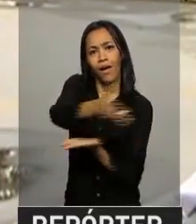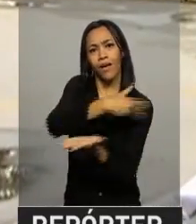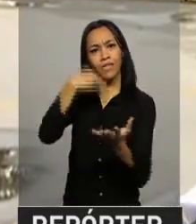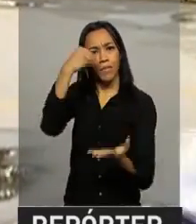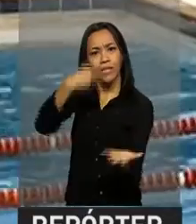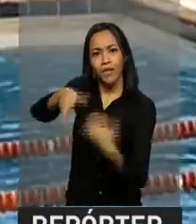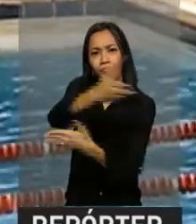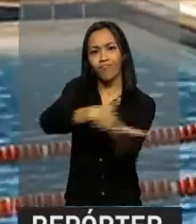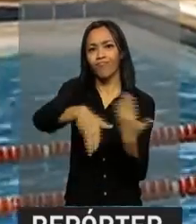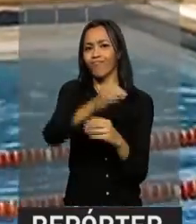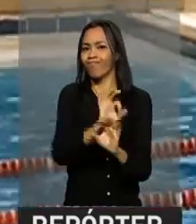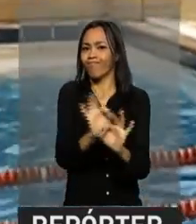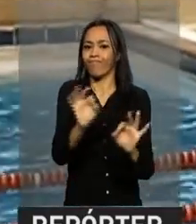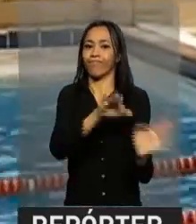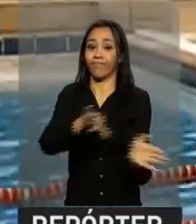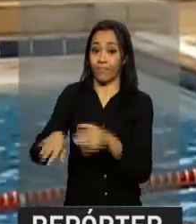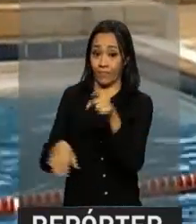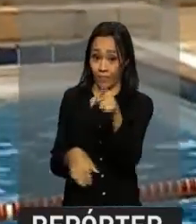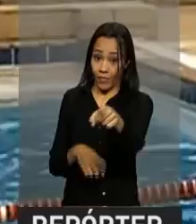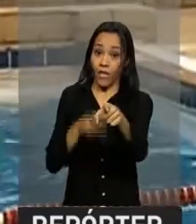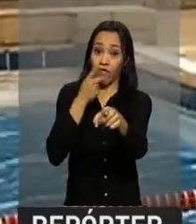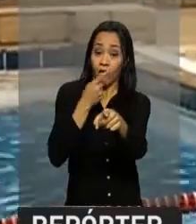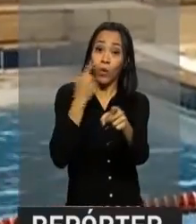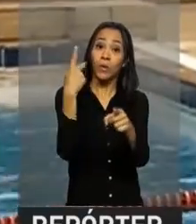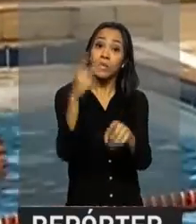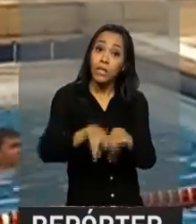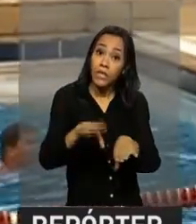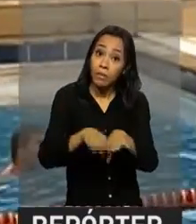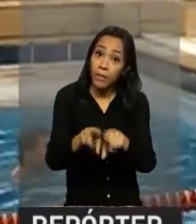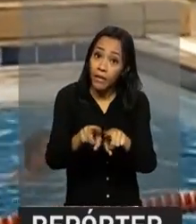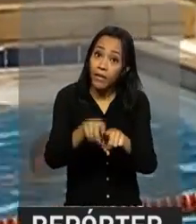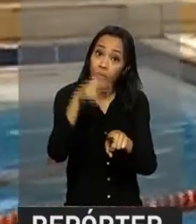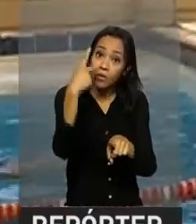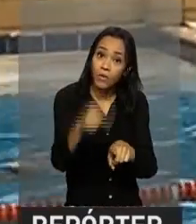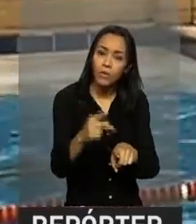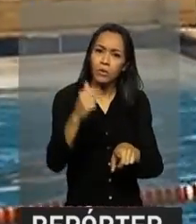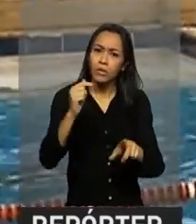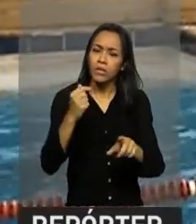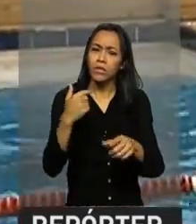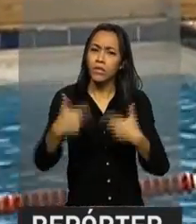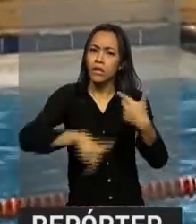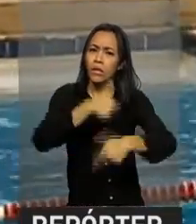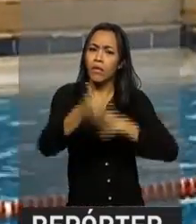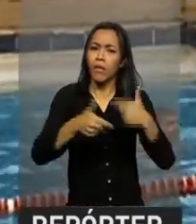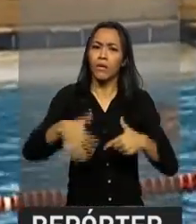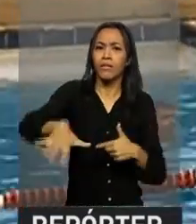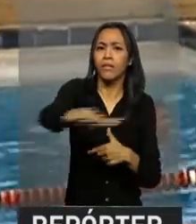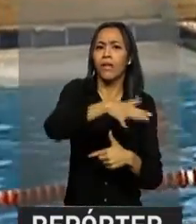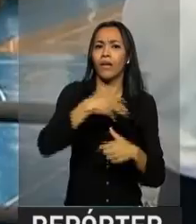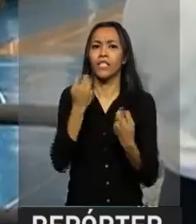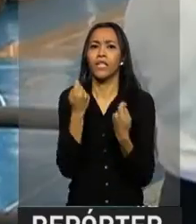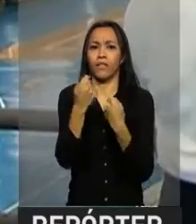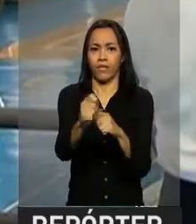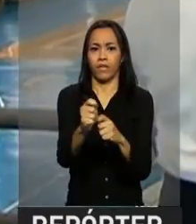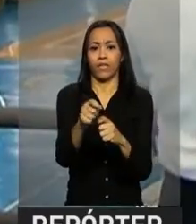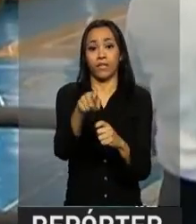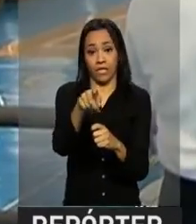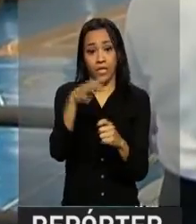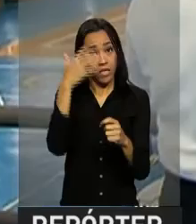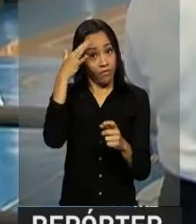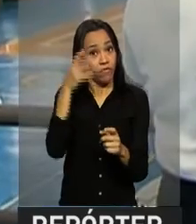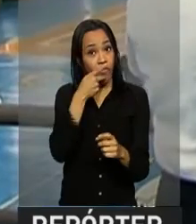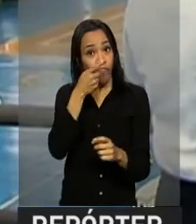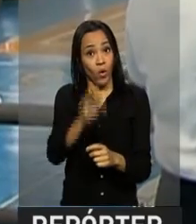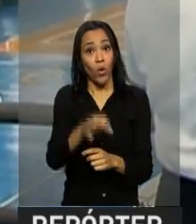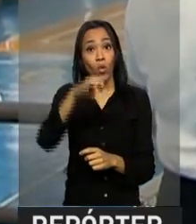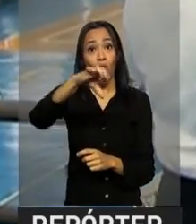para os nossos atletas. Raul Jungmann falou sobre as ações de defesa e segurança voltadas para os Jogos do Rio de Janeiro e confirmou que